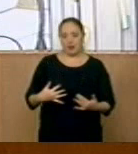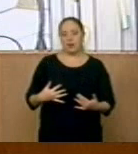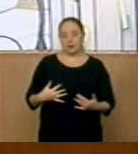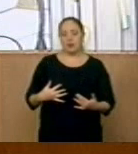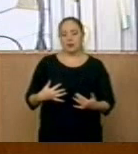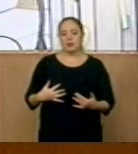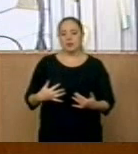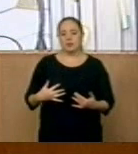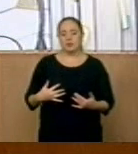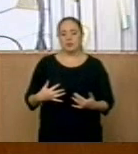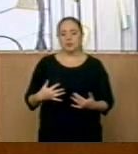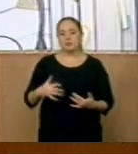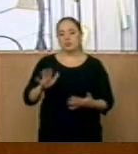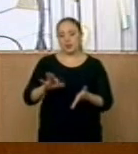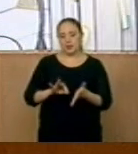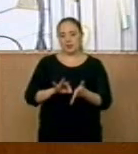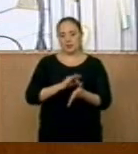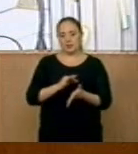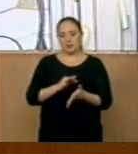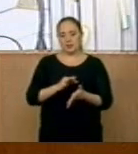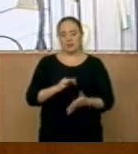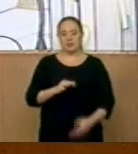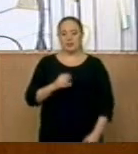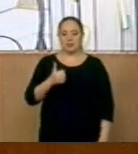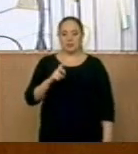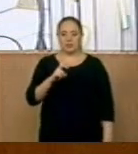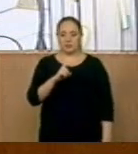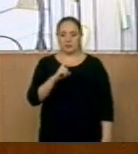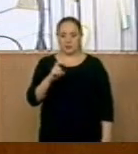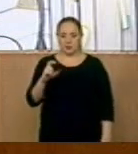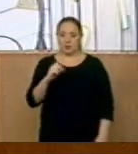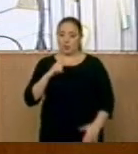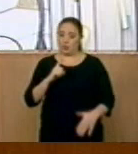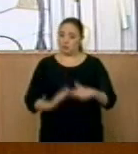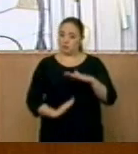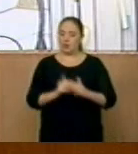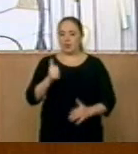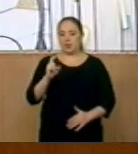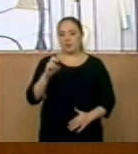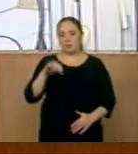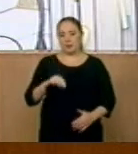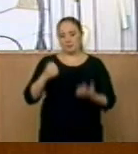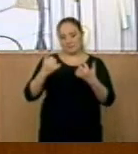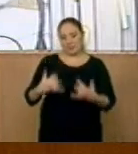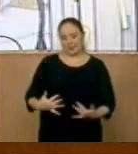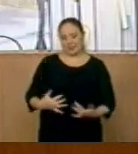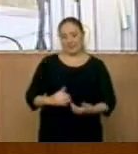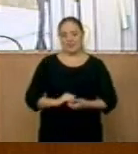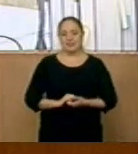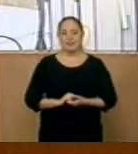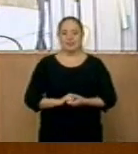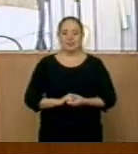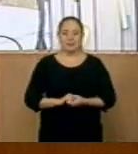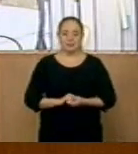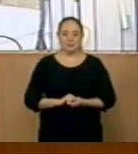com a OAB devidamente descrito, 12.500. Vossa Excelência tem até 15 minutos para se manifestar. Tenha a palavra.